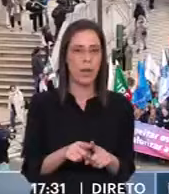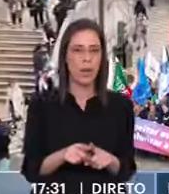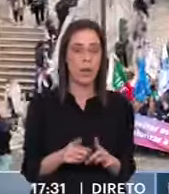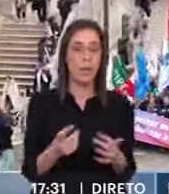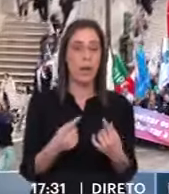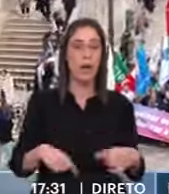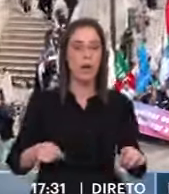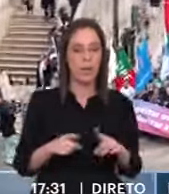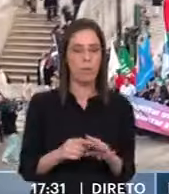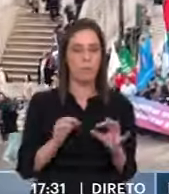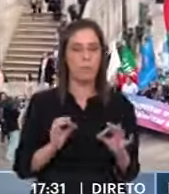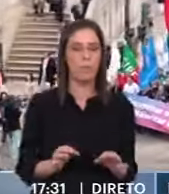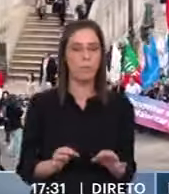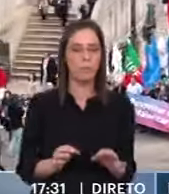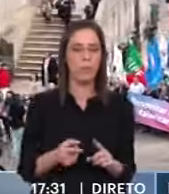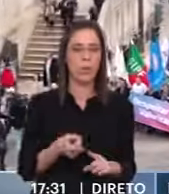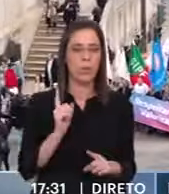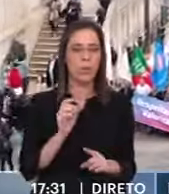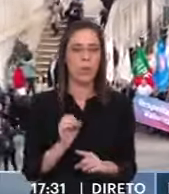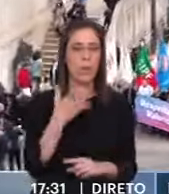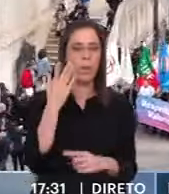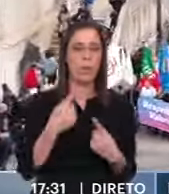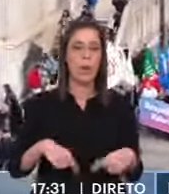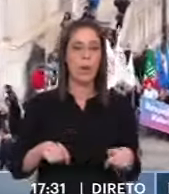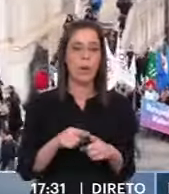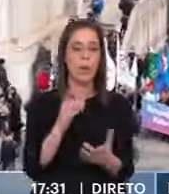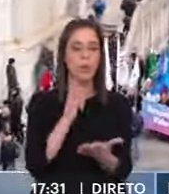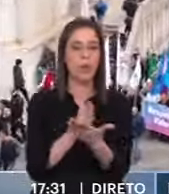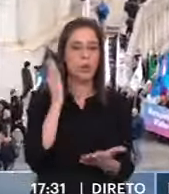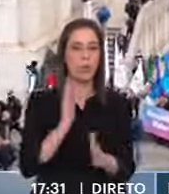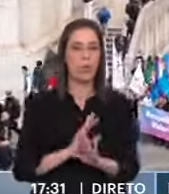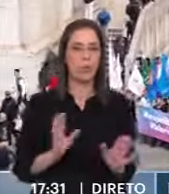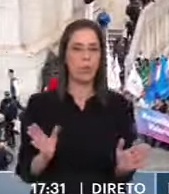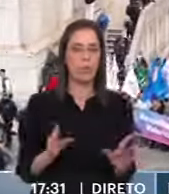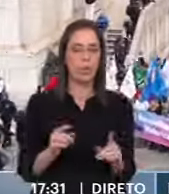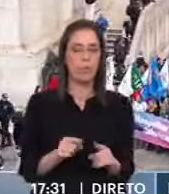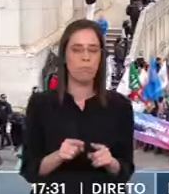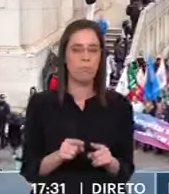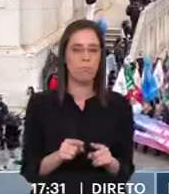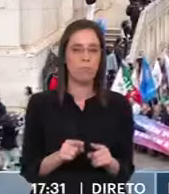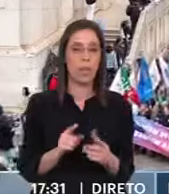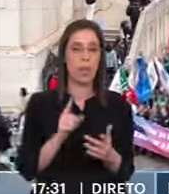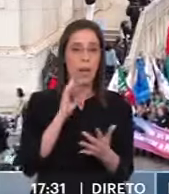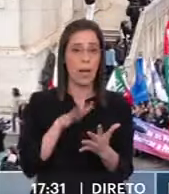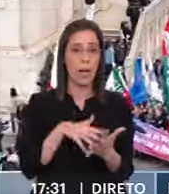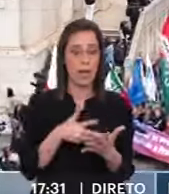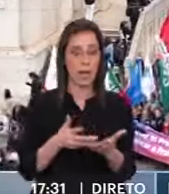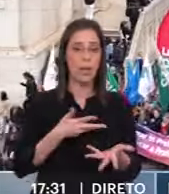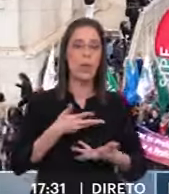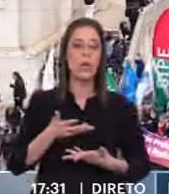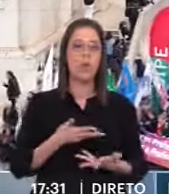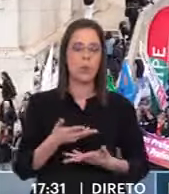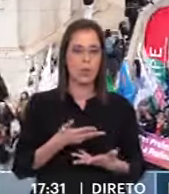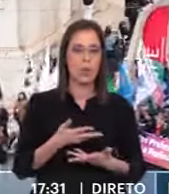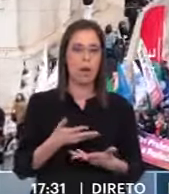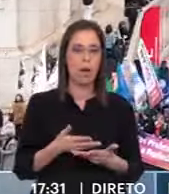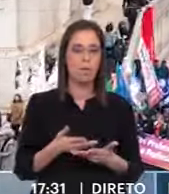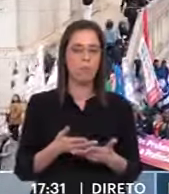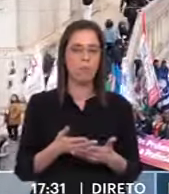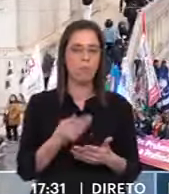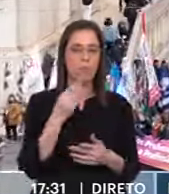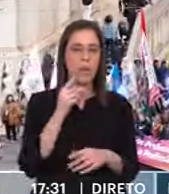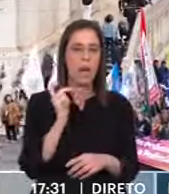que essa reunião, de facto, não seja uma primeira reunião exclusivamente para o calendário negocial da